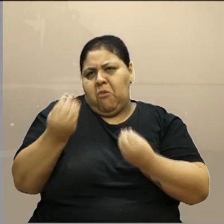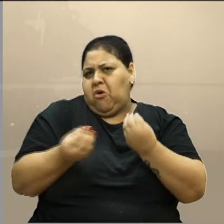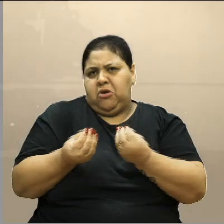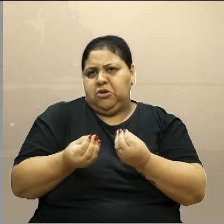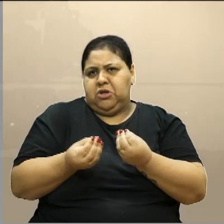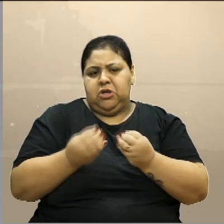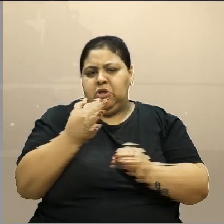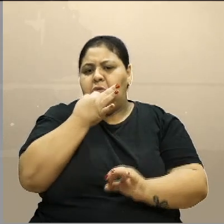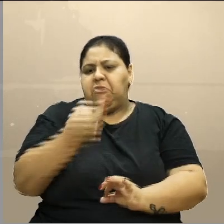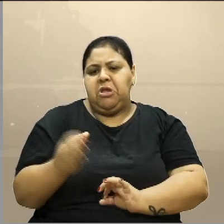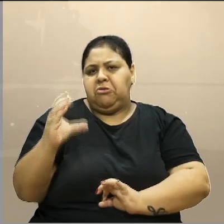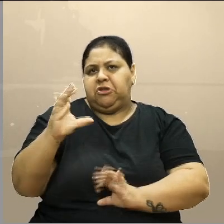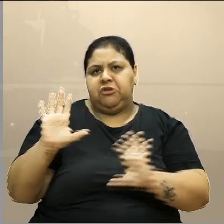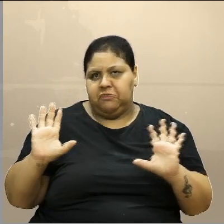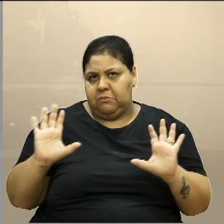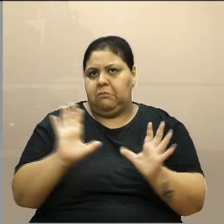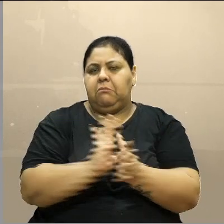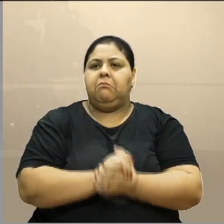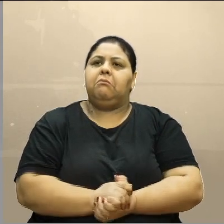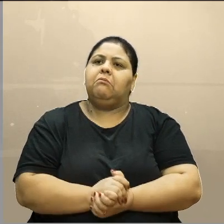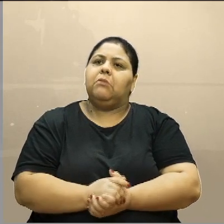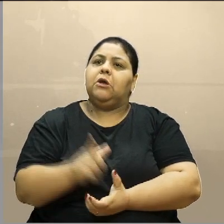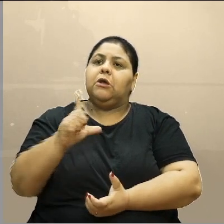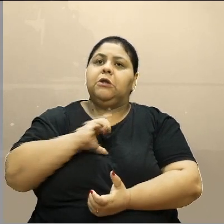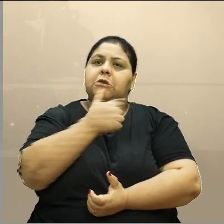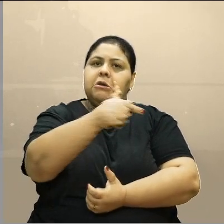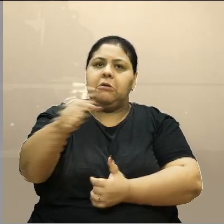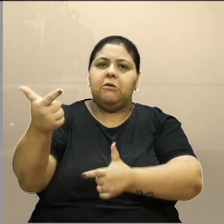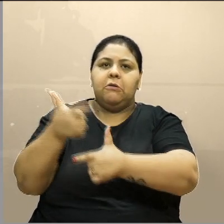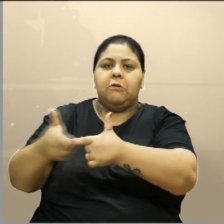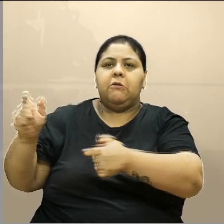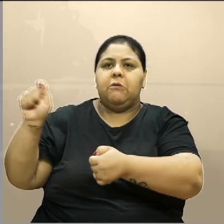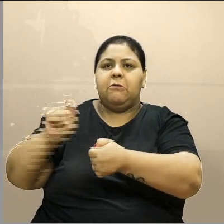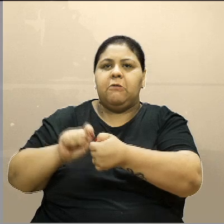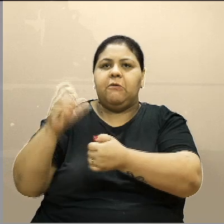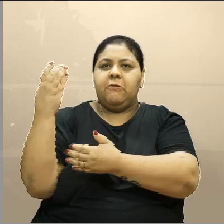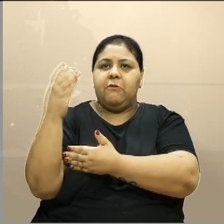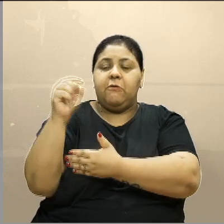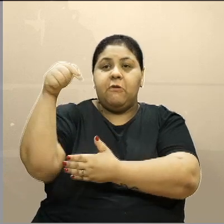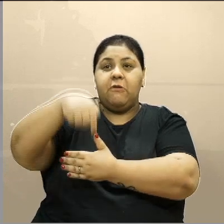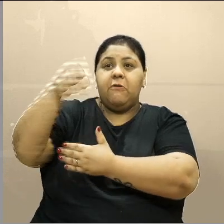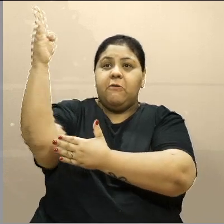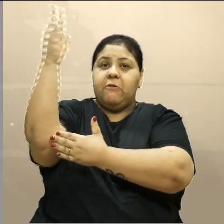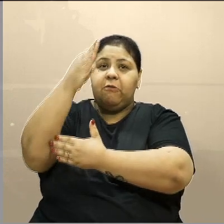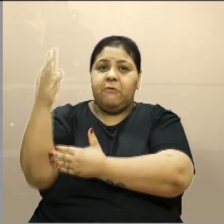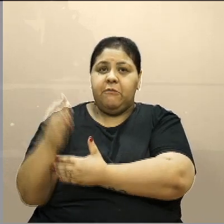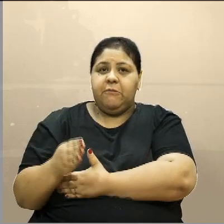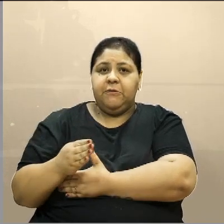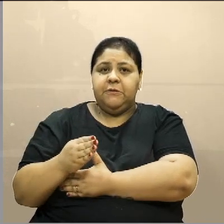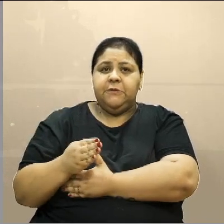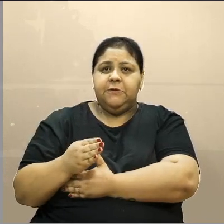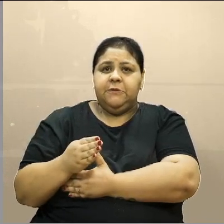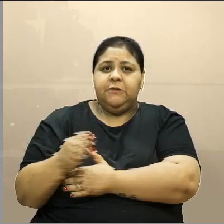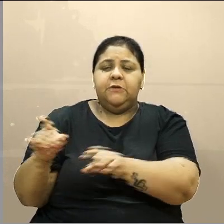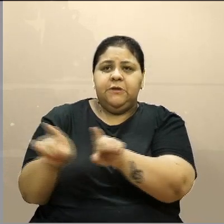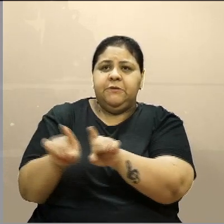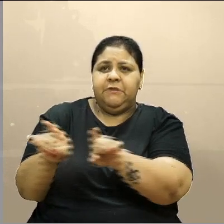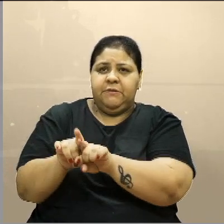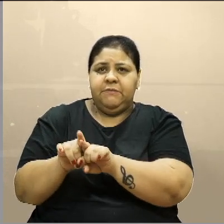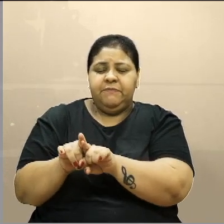científico. E aí a gente tem outro problema, que quem faz a ciência no Brasil hoje são estudantes de graduação,